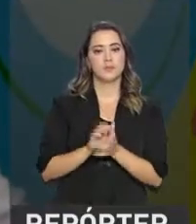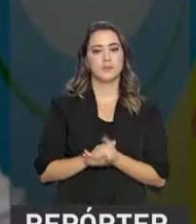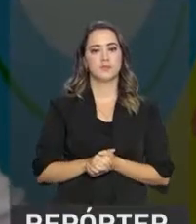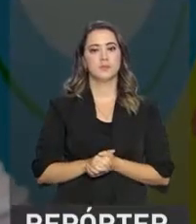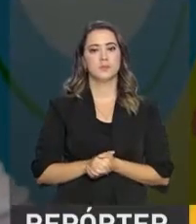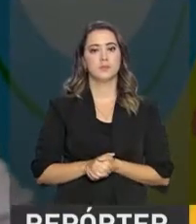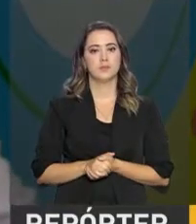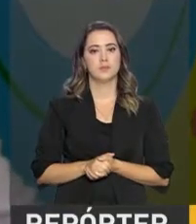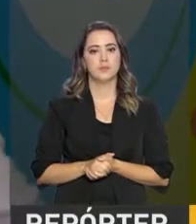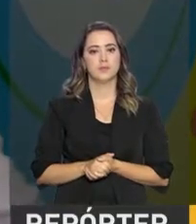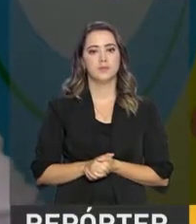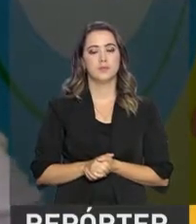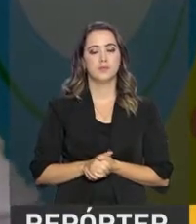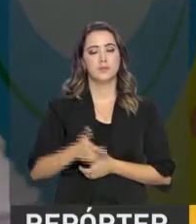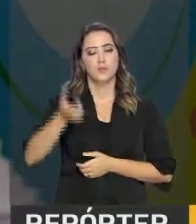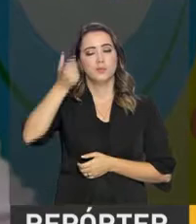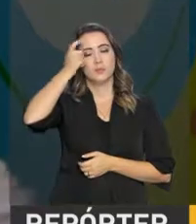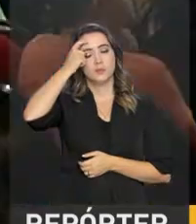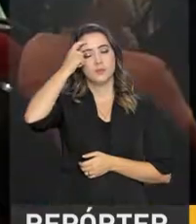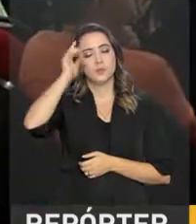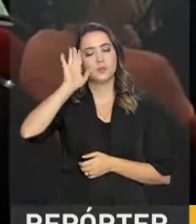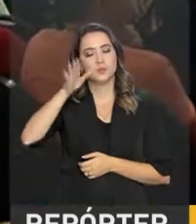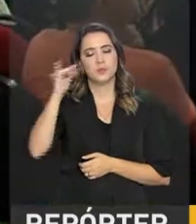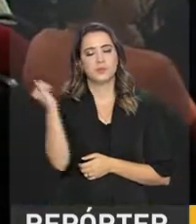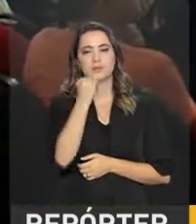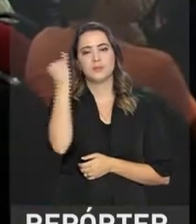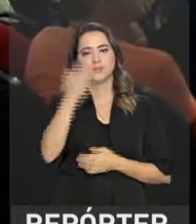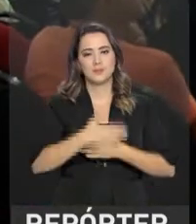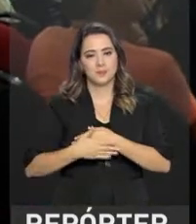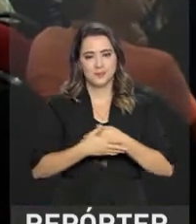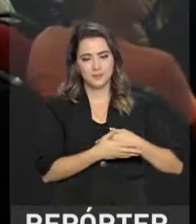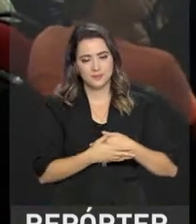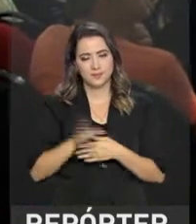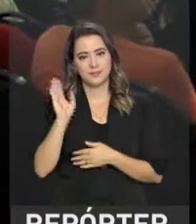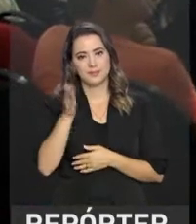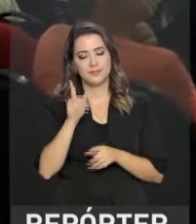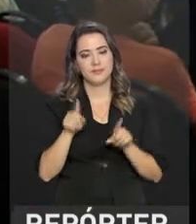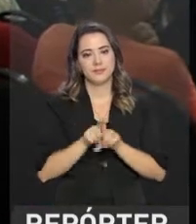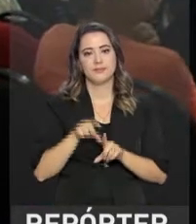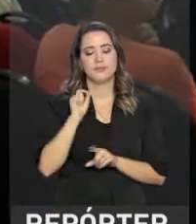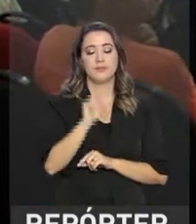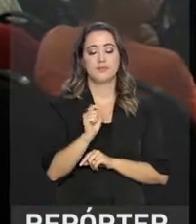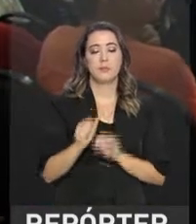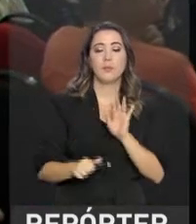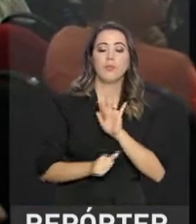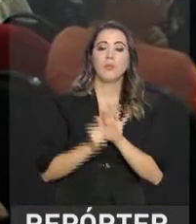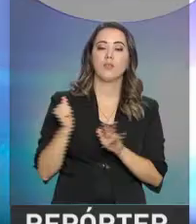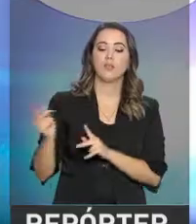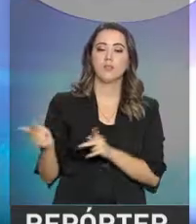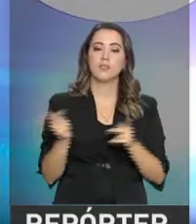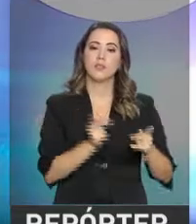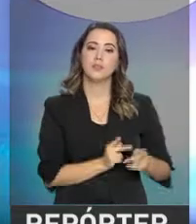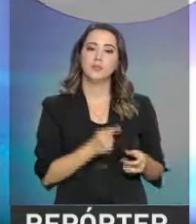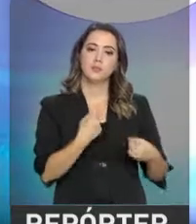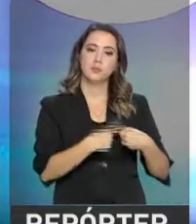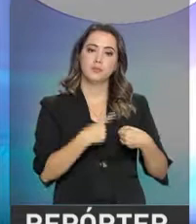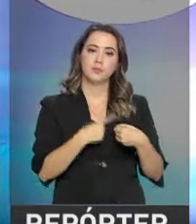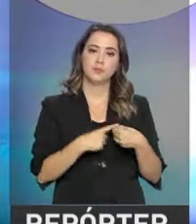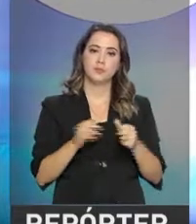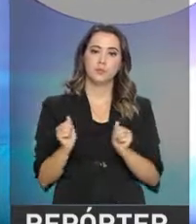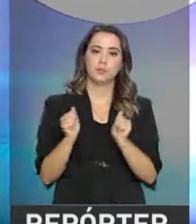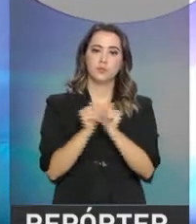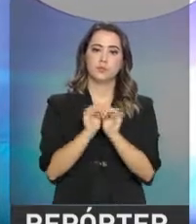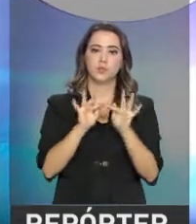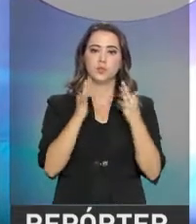da conscientização é importante já desde de bebê mesmo. Esta é a primeira vez que a Vila Cidadã integra as atividades do Fórum Mundial da